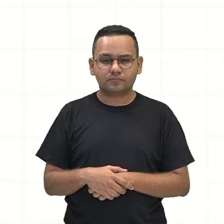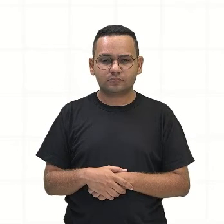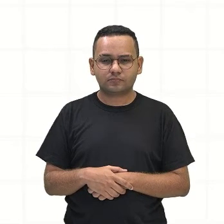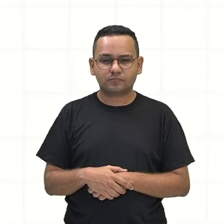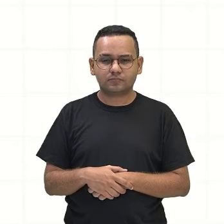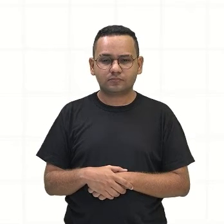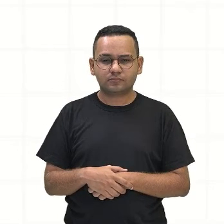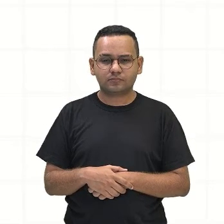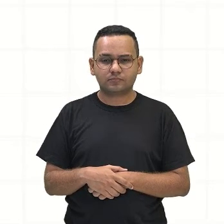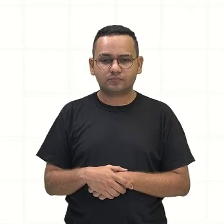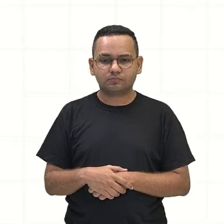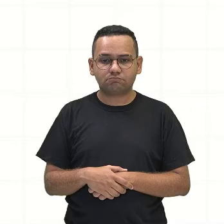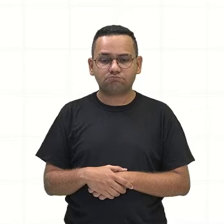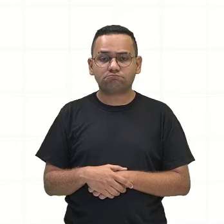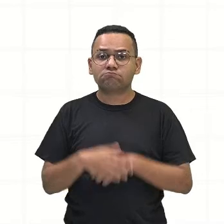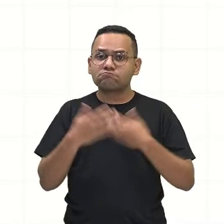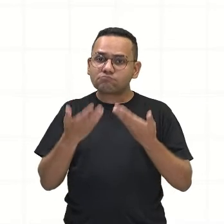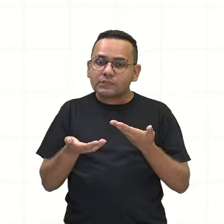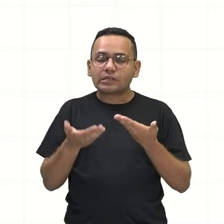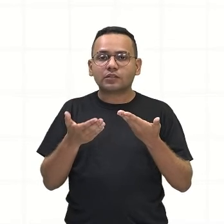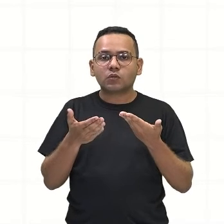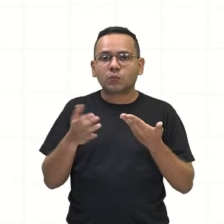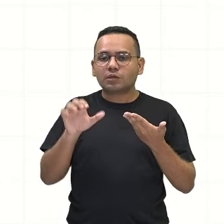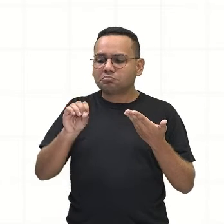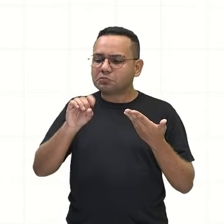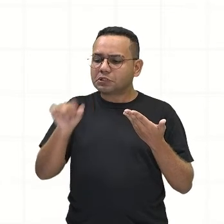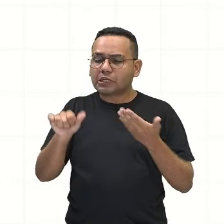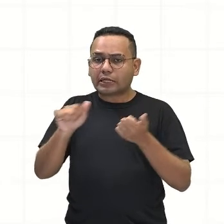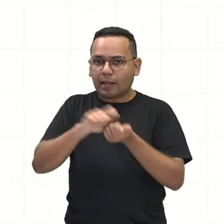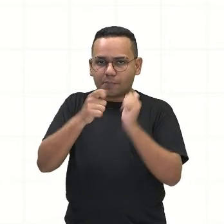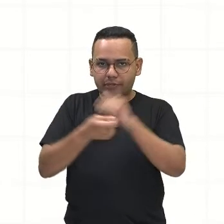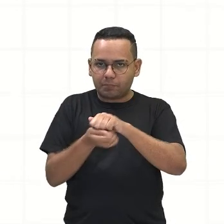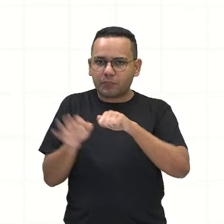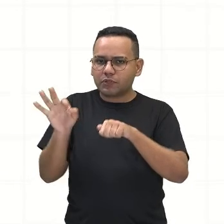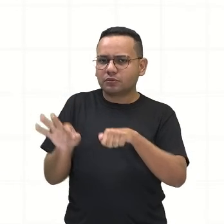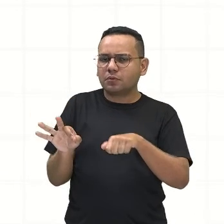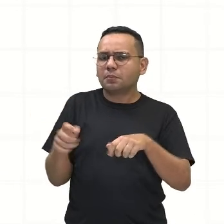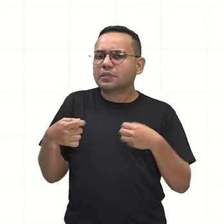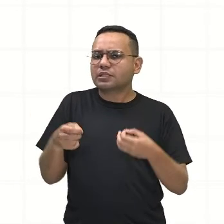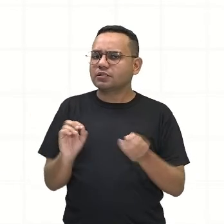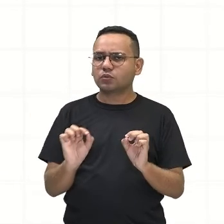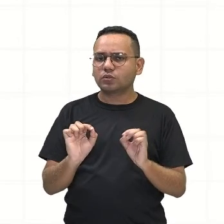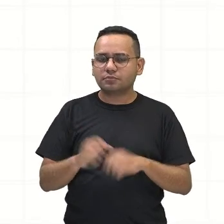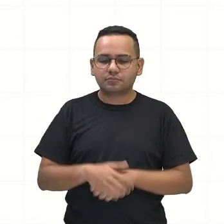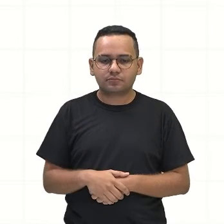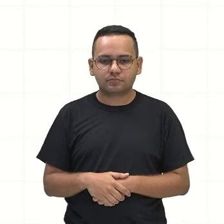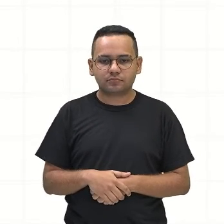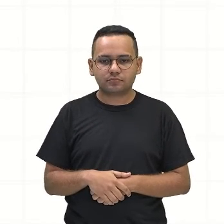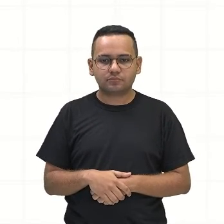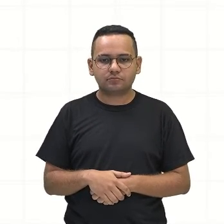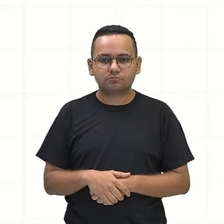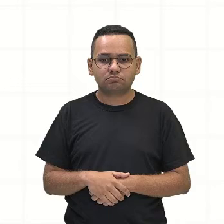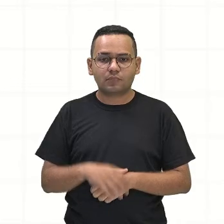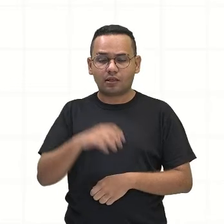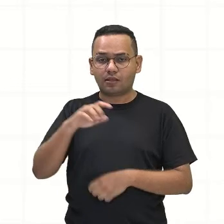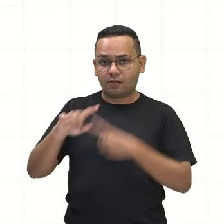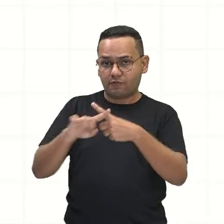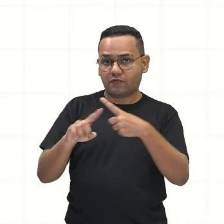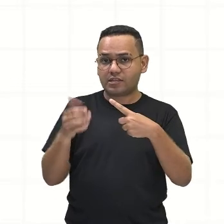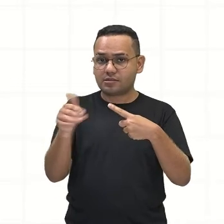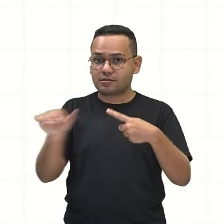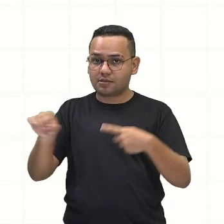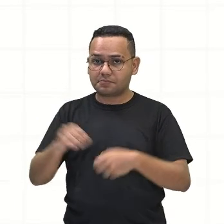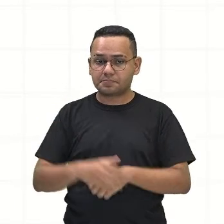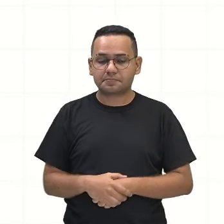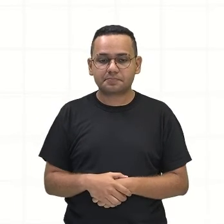e transformar em percentual, o que você precisa fazer? Multiplicar por 100.